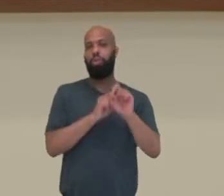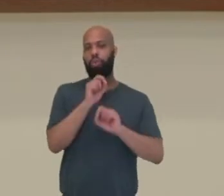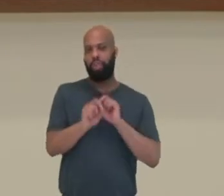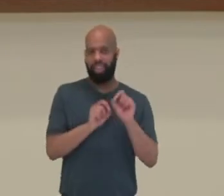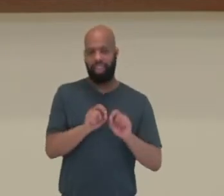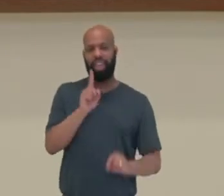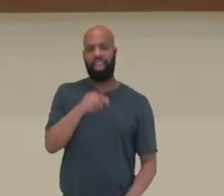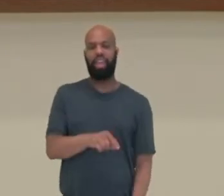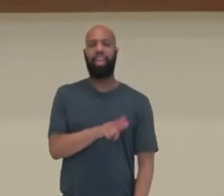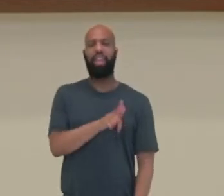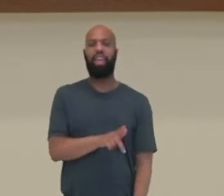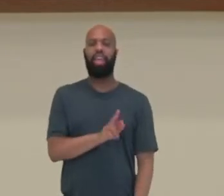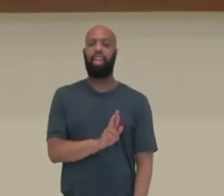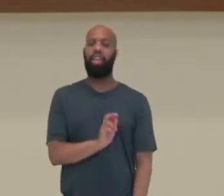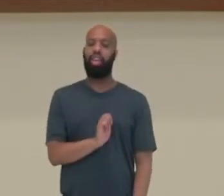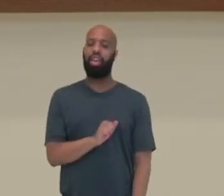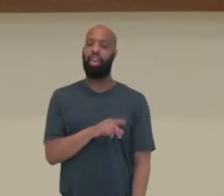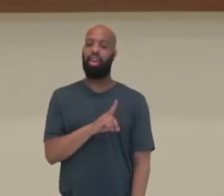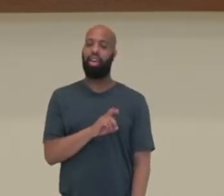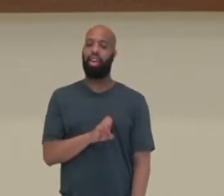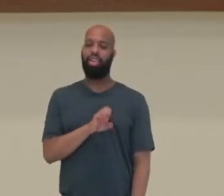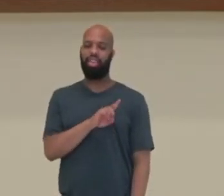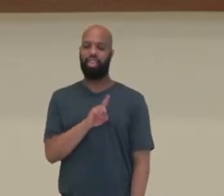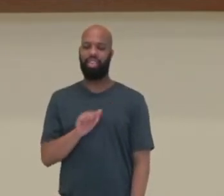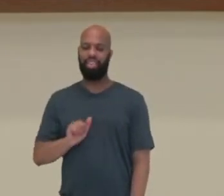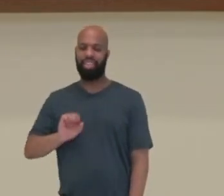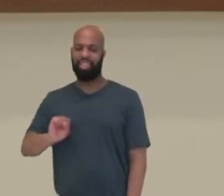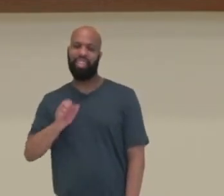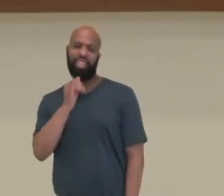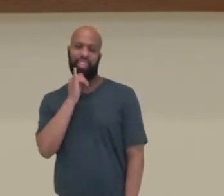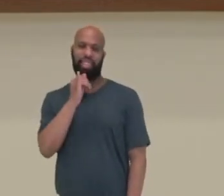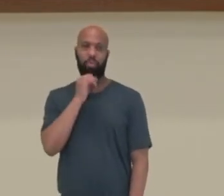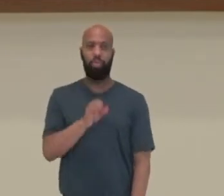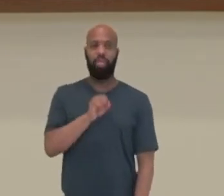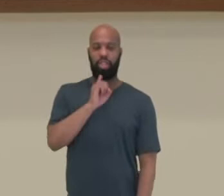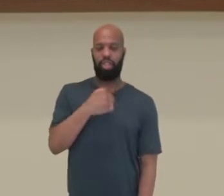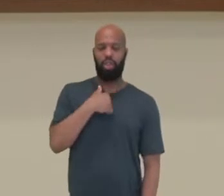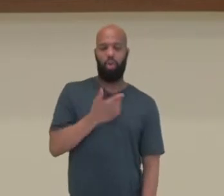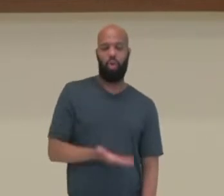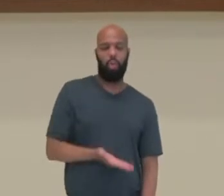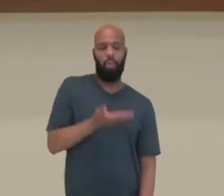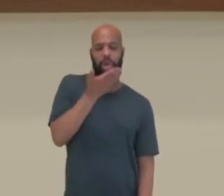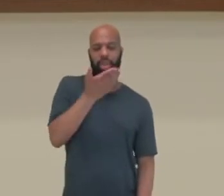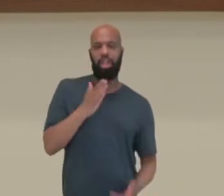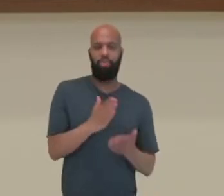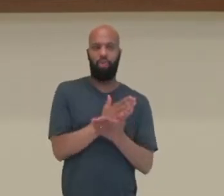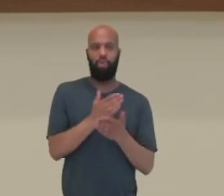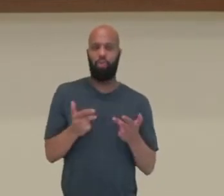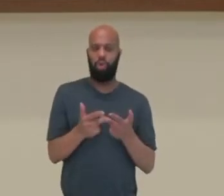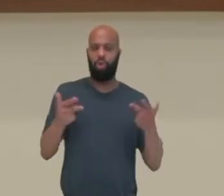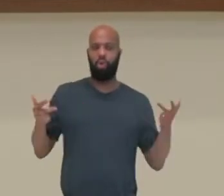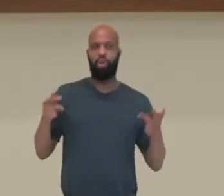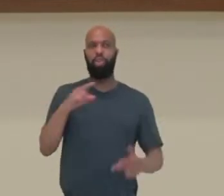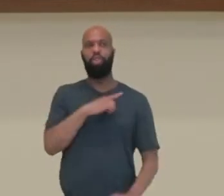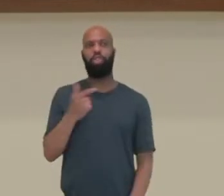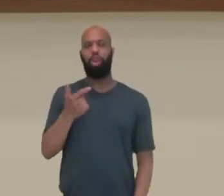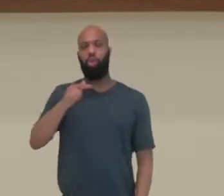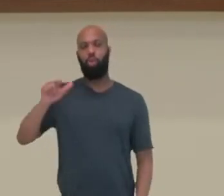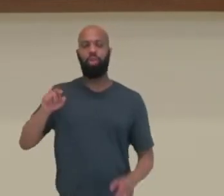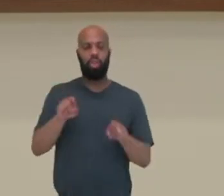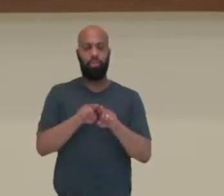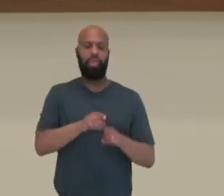nos números diretamente proporcionais, quando eu aumentava uma determinada grandeza, a outra grandeza